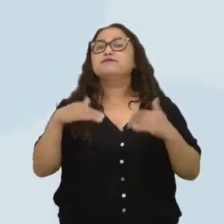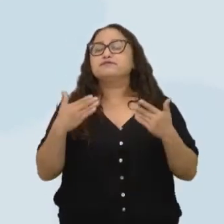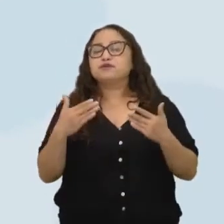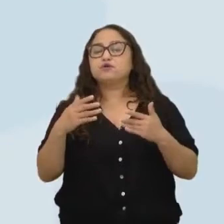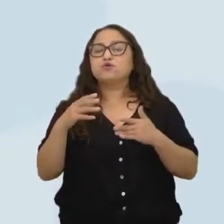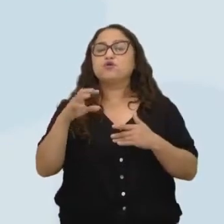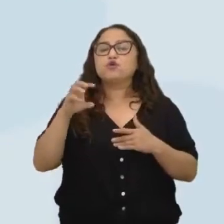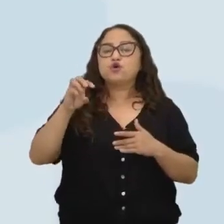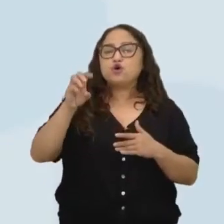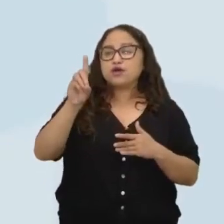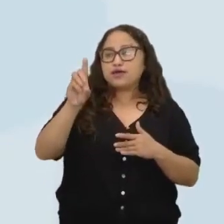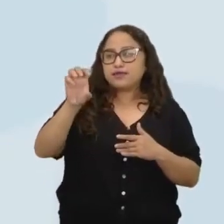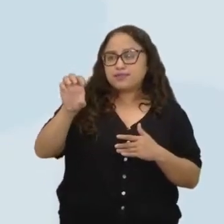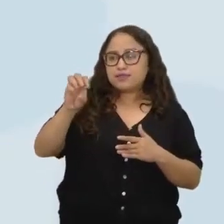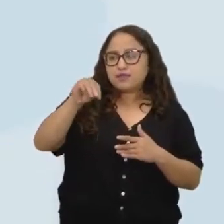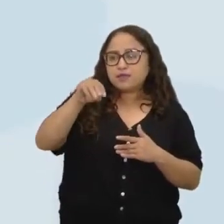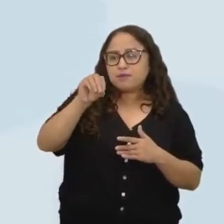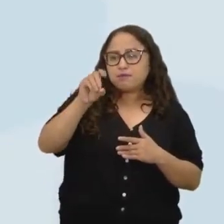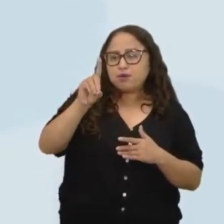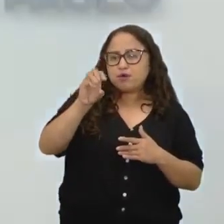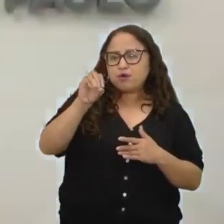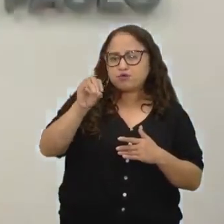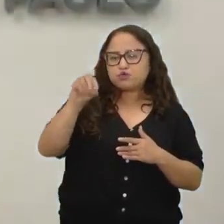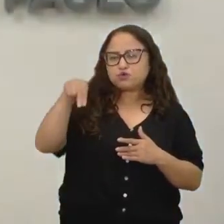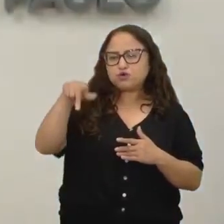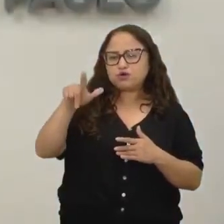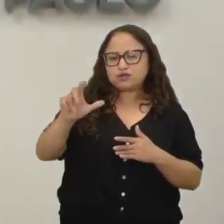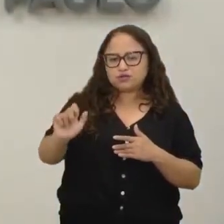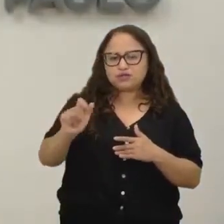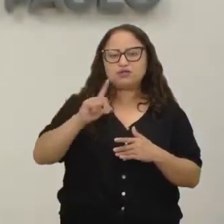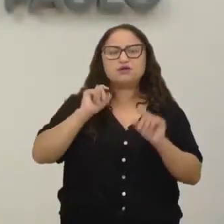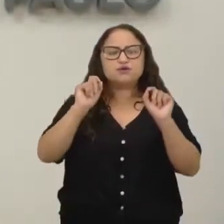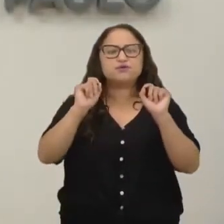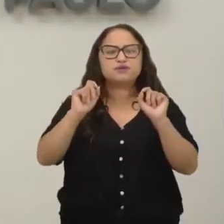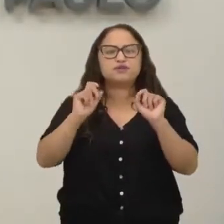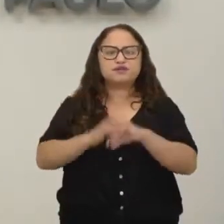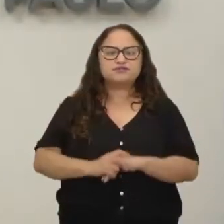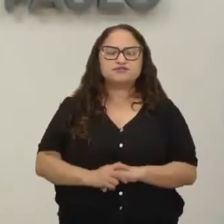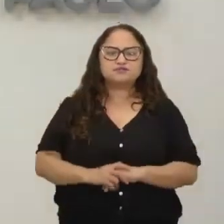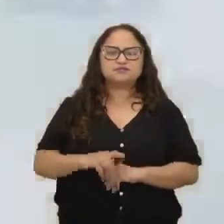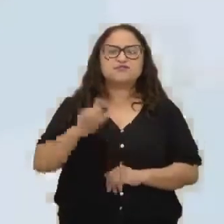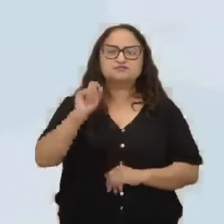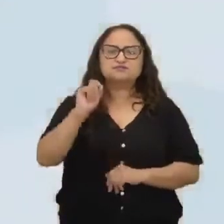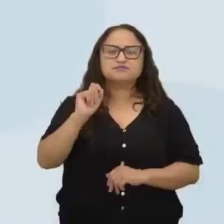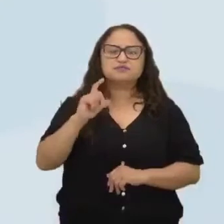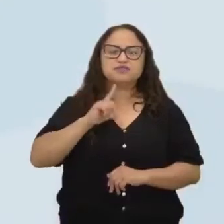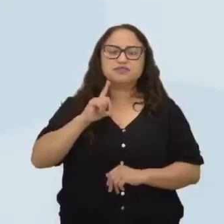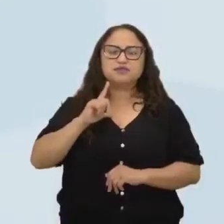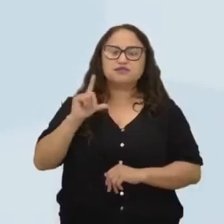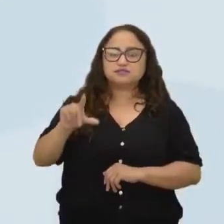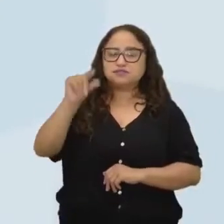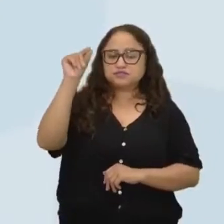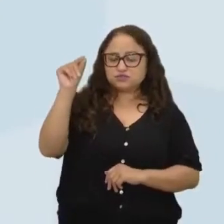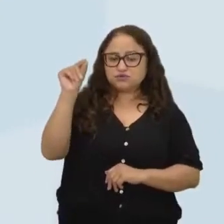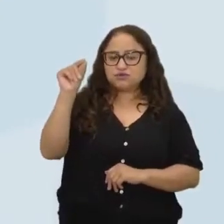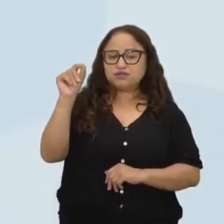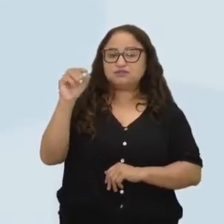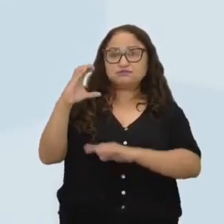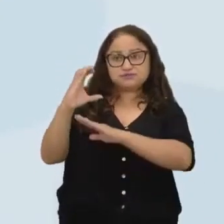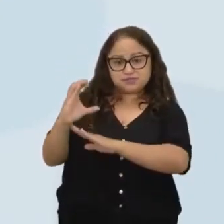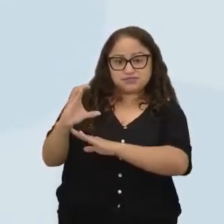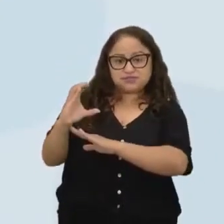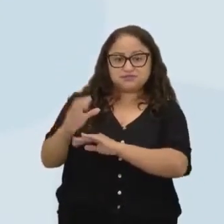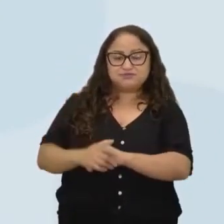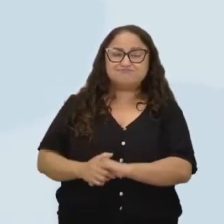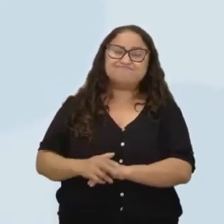seja, de forma que, né, o praticante consiga sustentar o ritmo sem interrupção. A Mara disse que é a letra